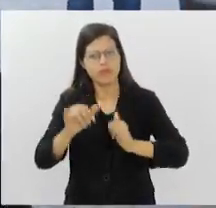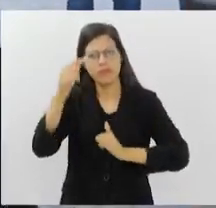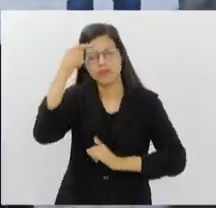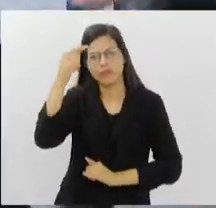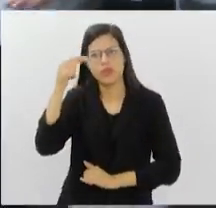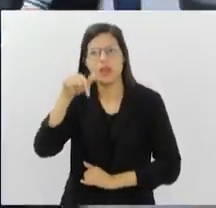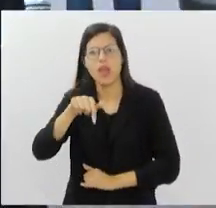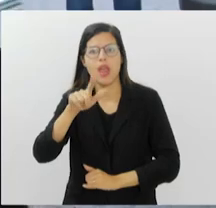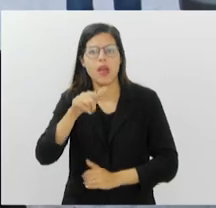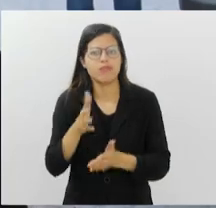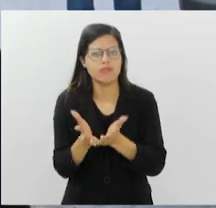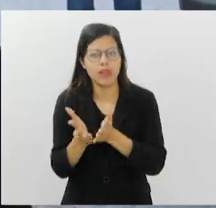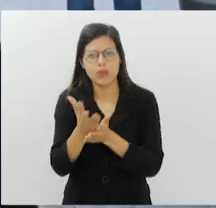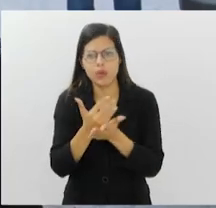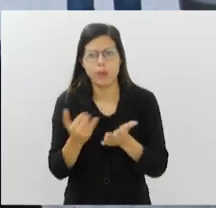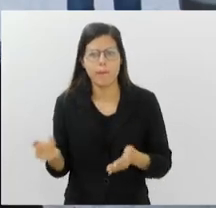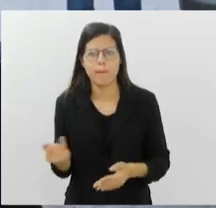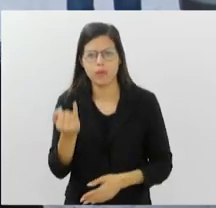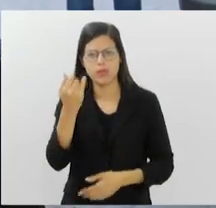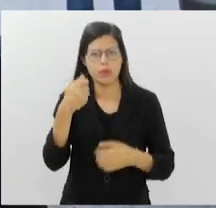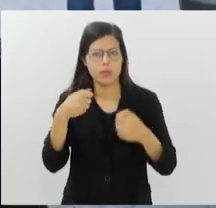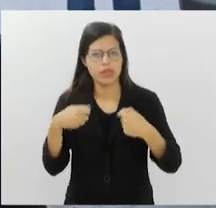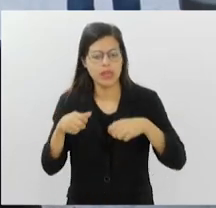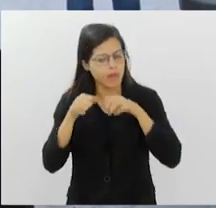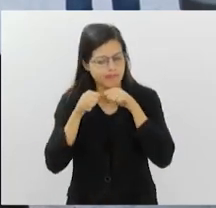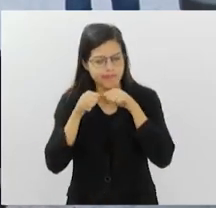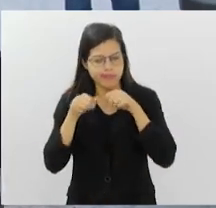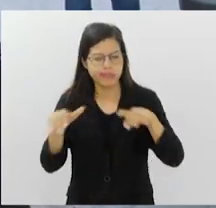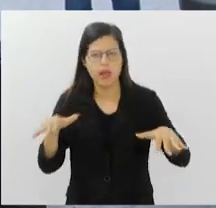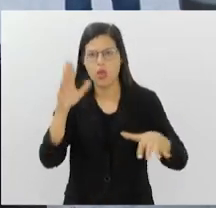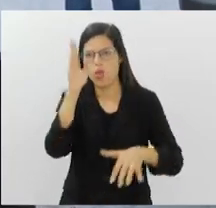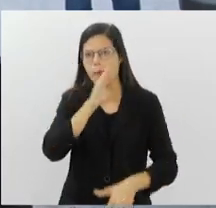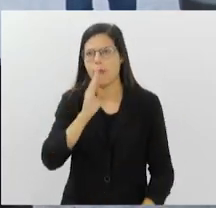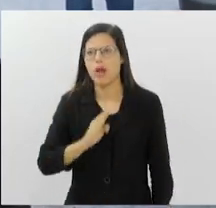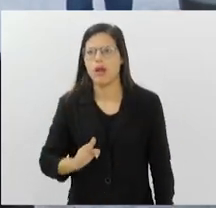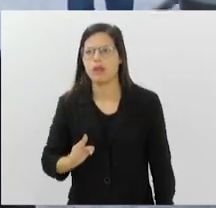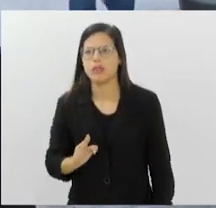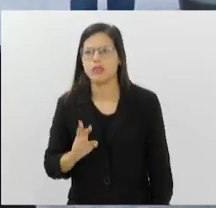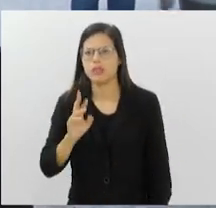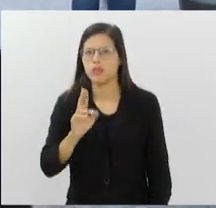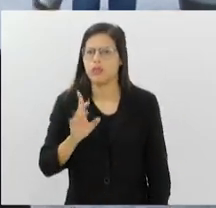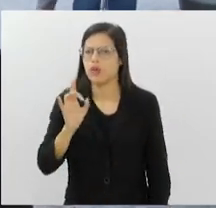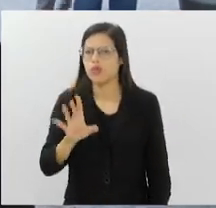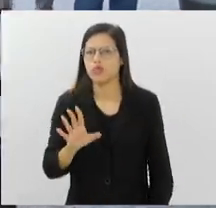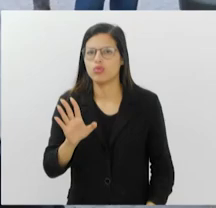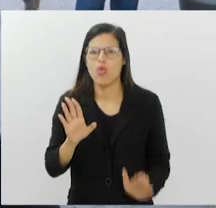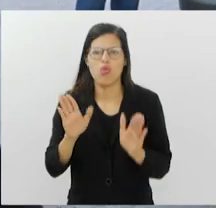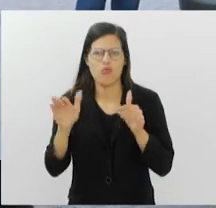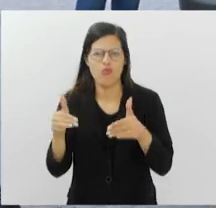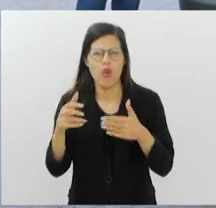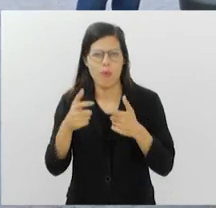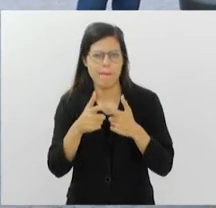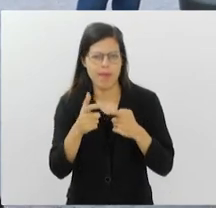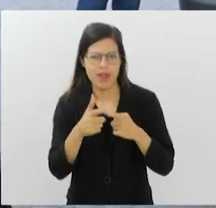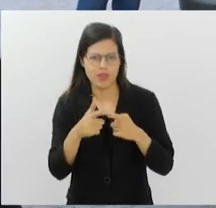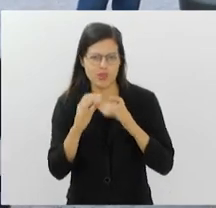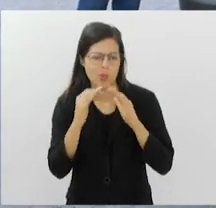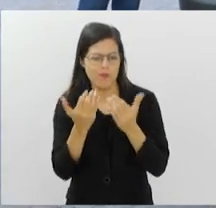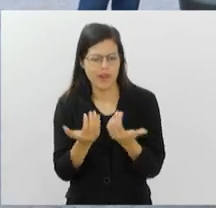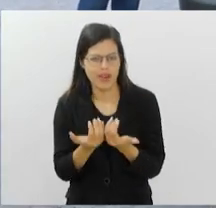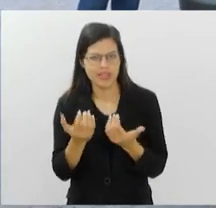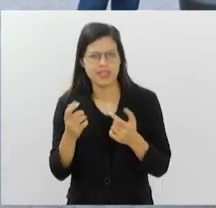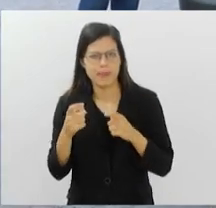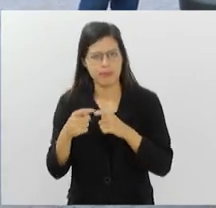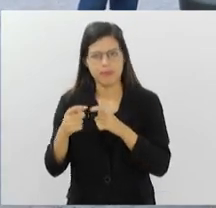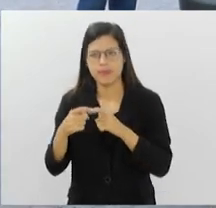importante que tinha que ganhar o Brasil e não só a sífilis nos nossos fóruns médicos. A população tem que ouvir, tem